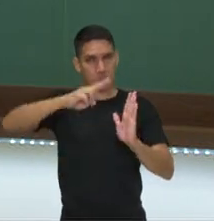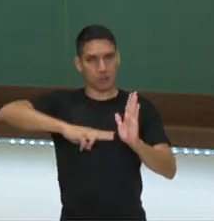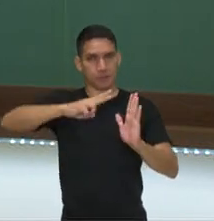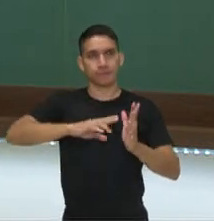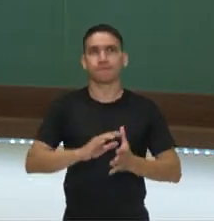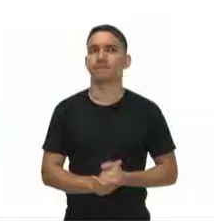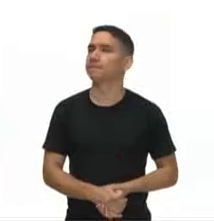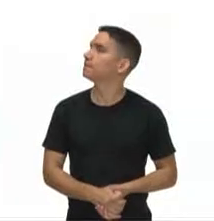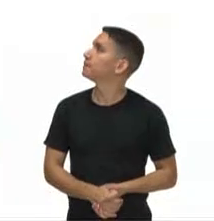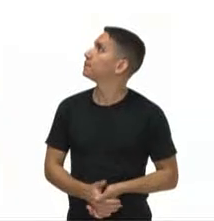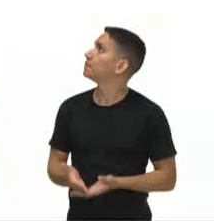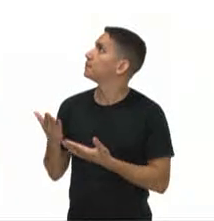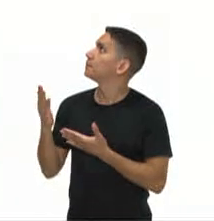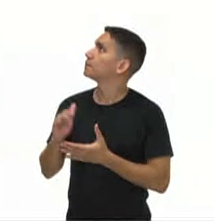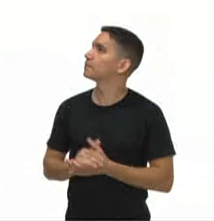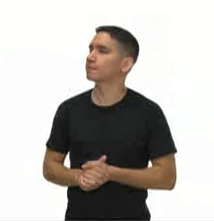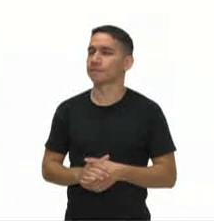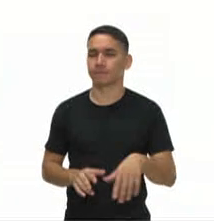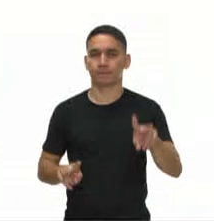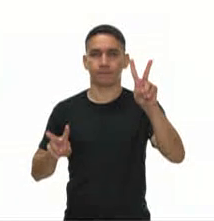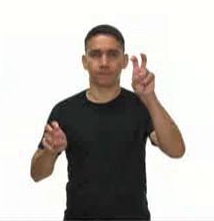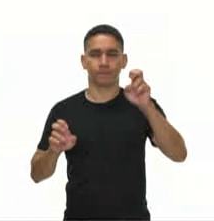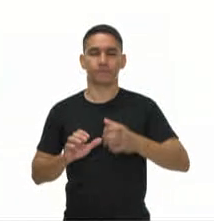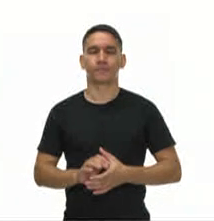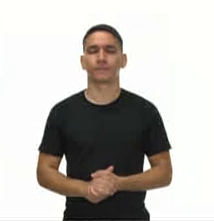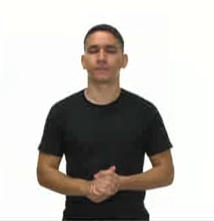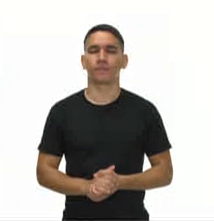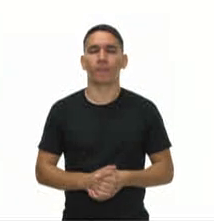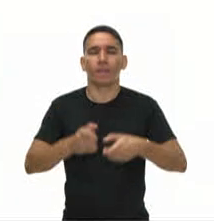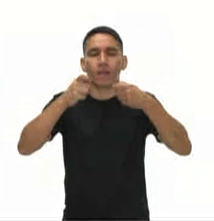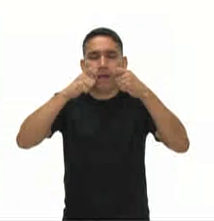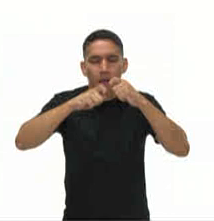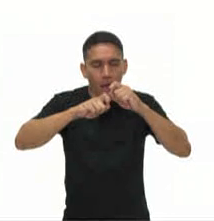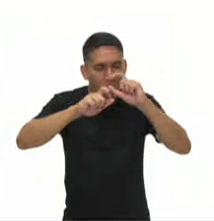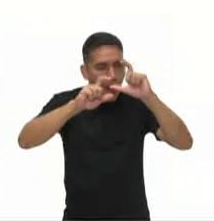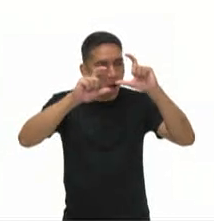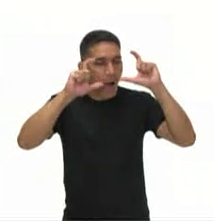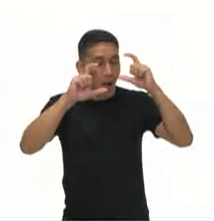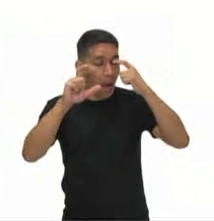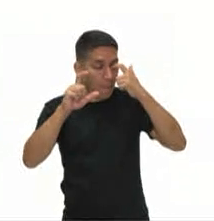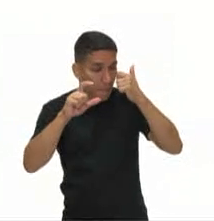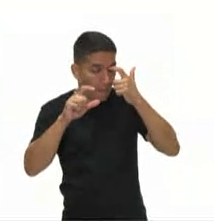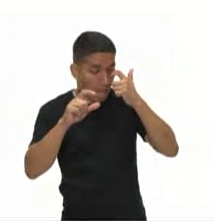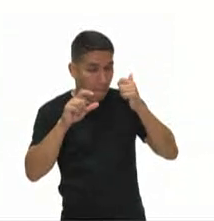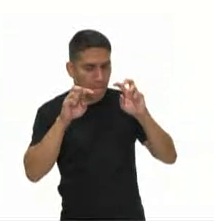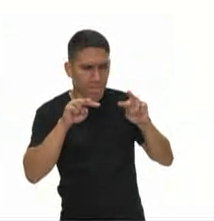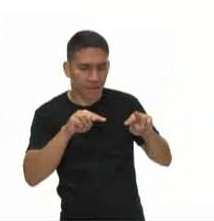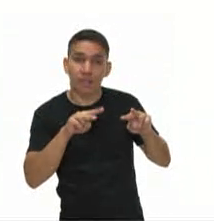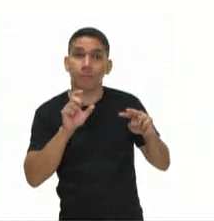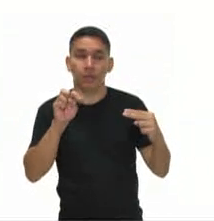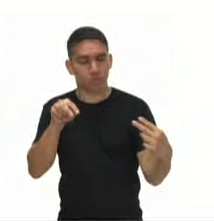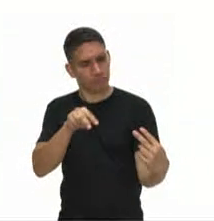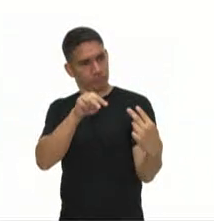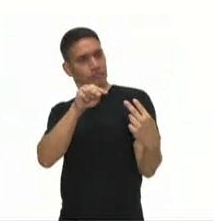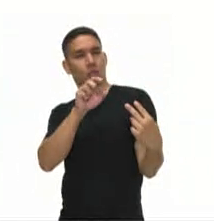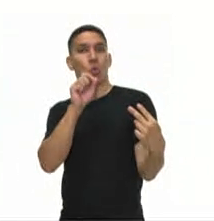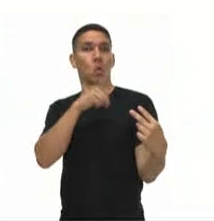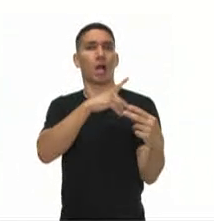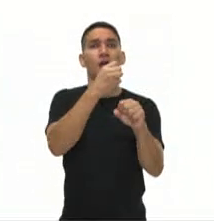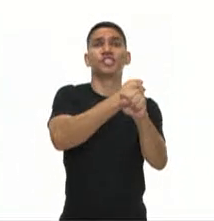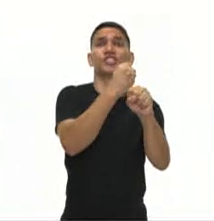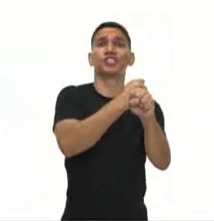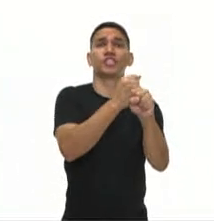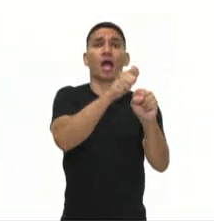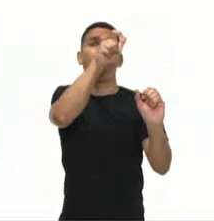então. Abriu-se e viu bem junto de sua cara dois olhos de estátua fitando. E viu que era